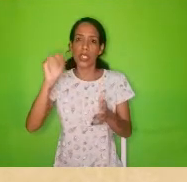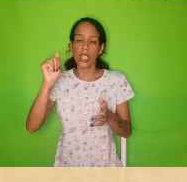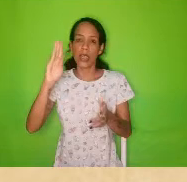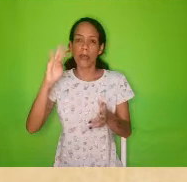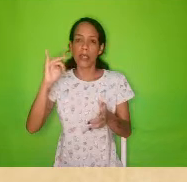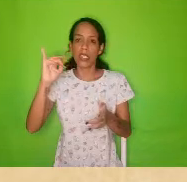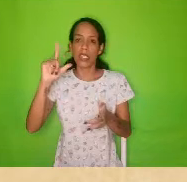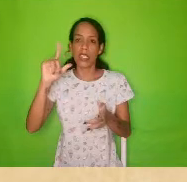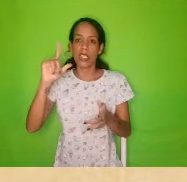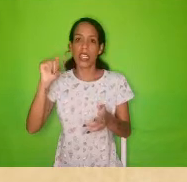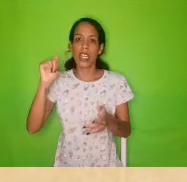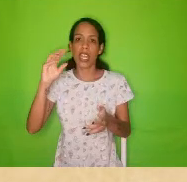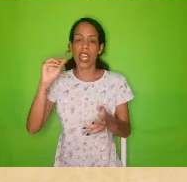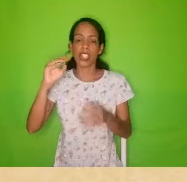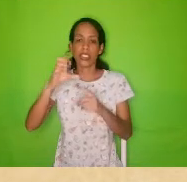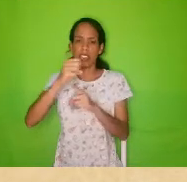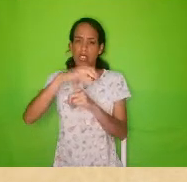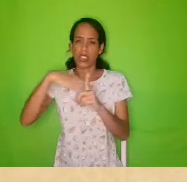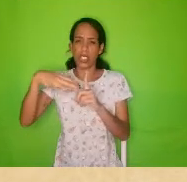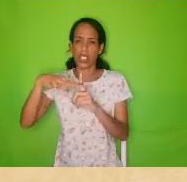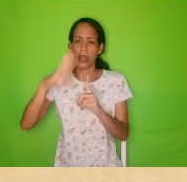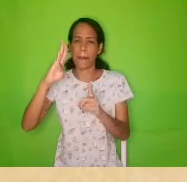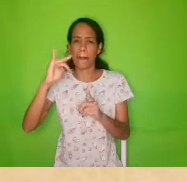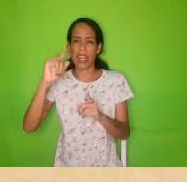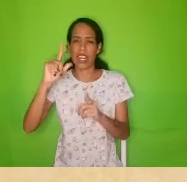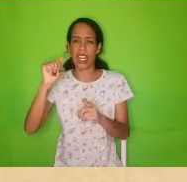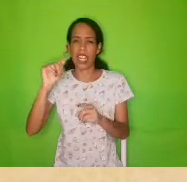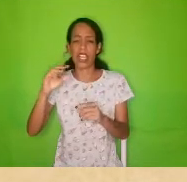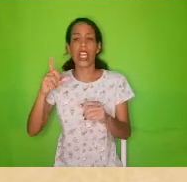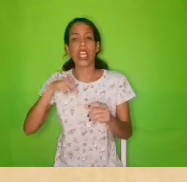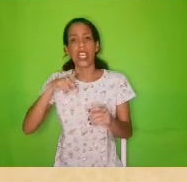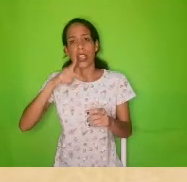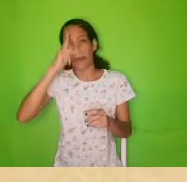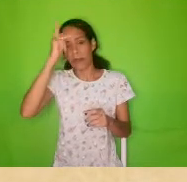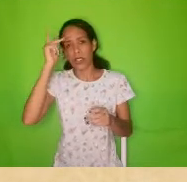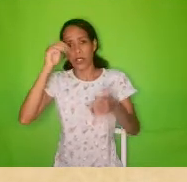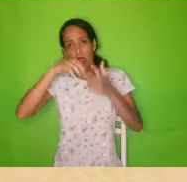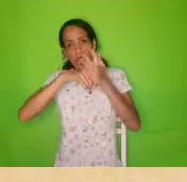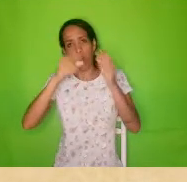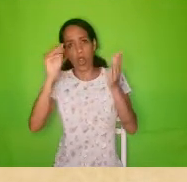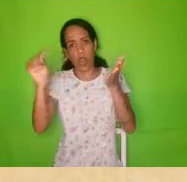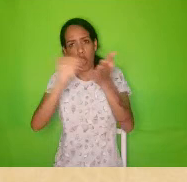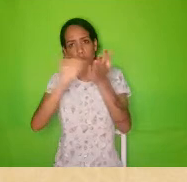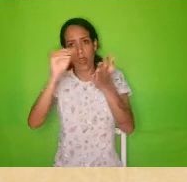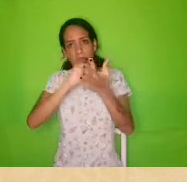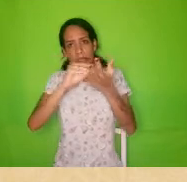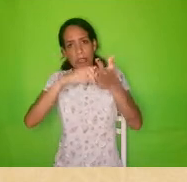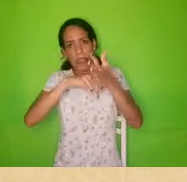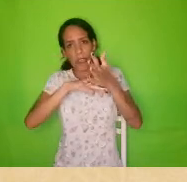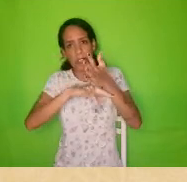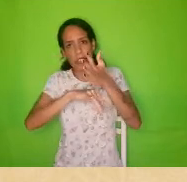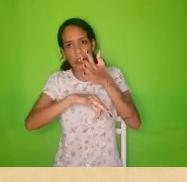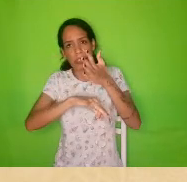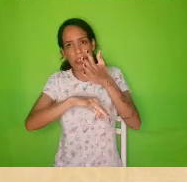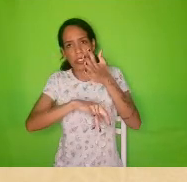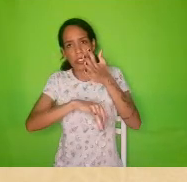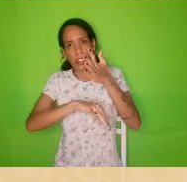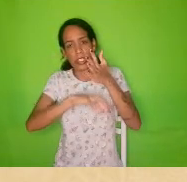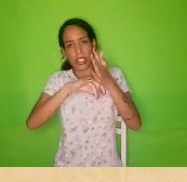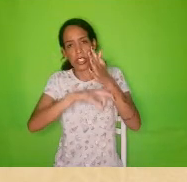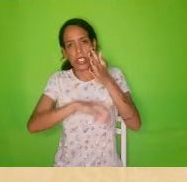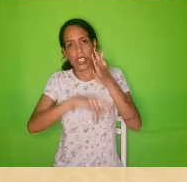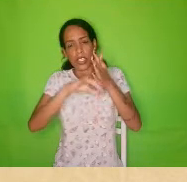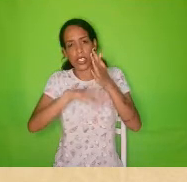essas sociabilidades. Tem uma galera colocando algumas coisas aqui no chat, eu não estou lendo, porque eu estou preocupado em desenvolver o meu argumento.